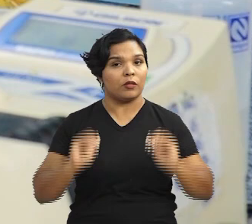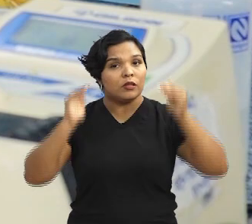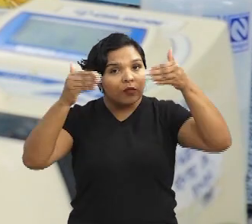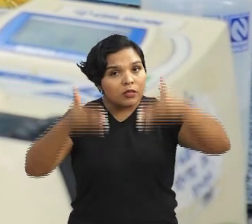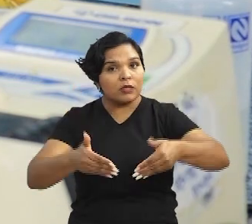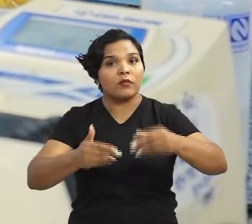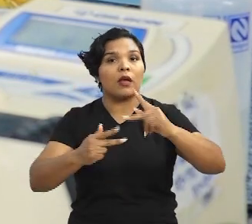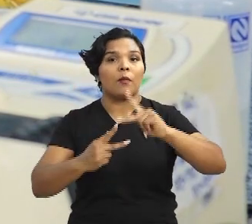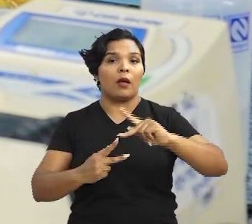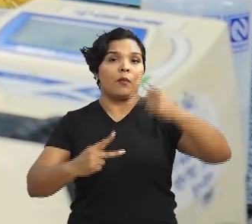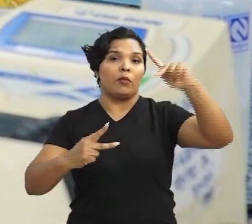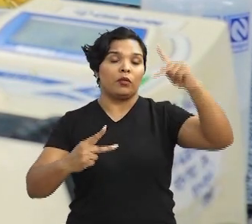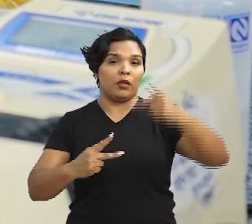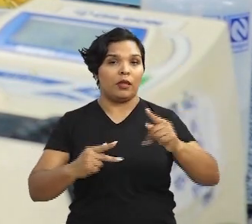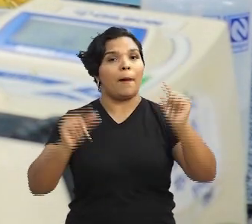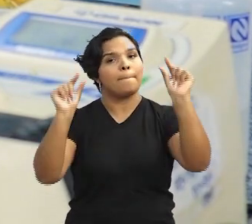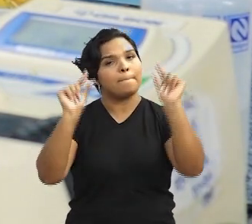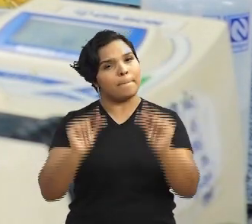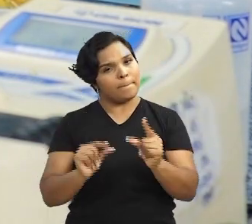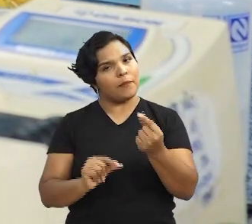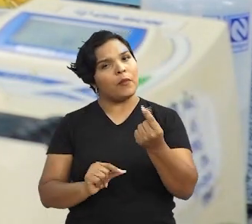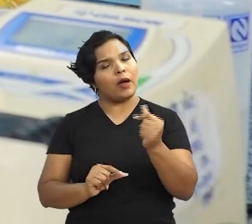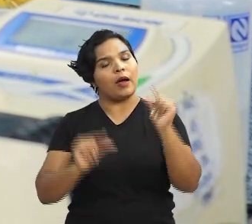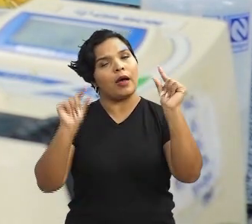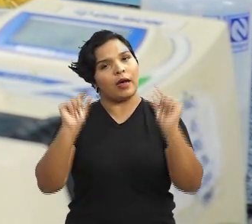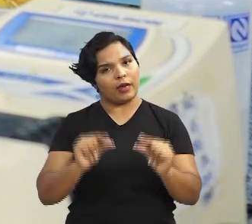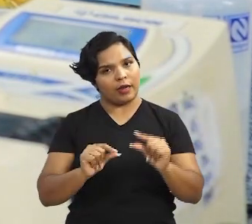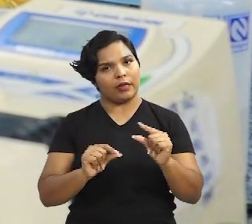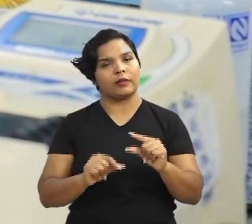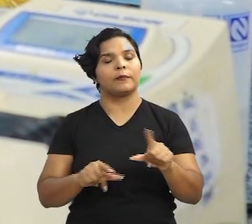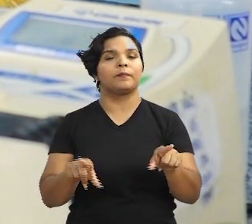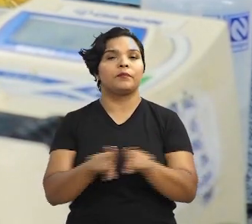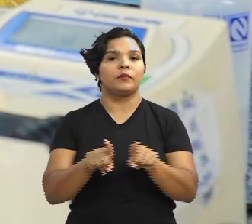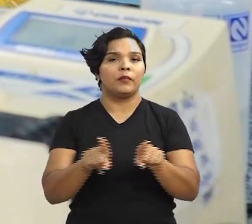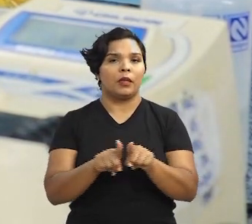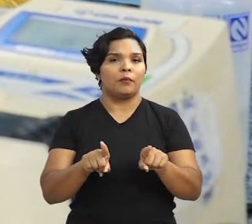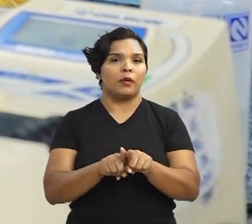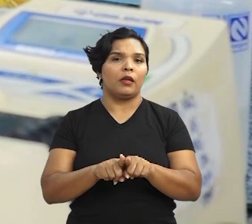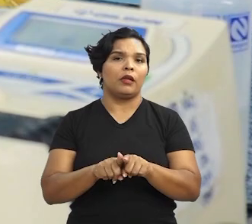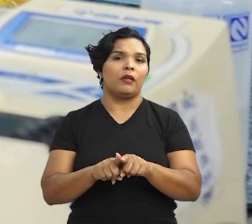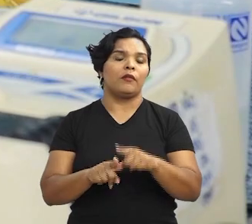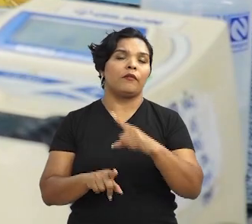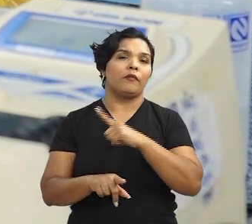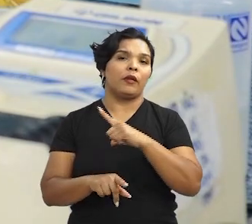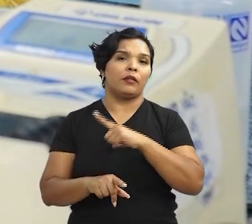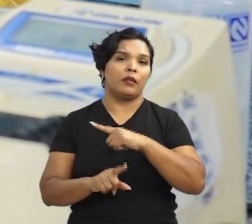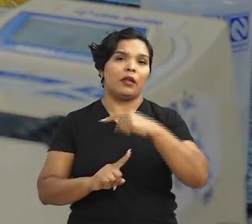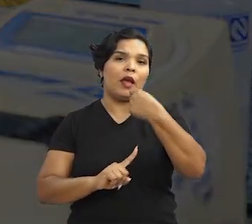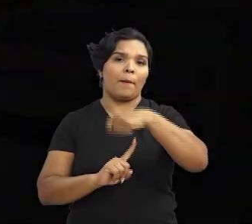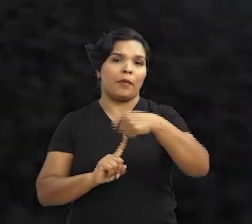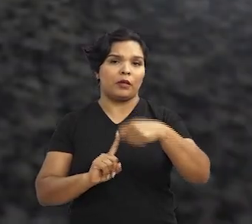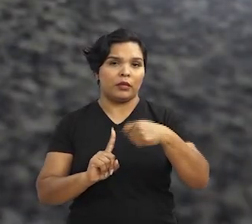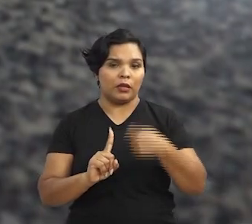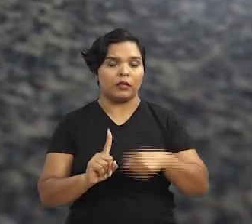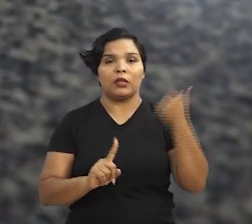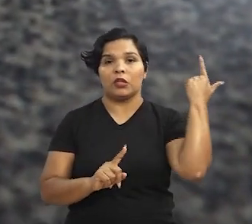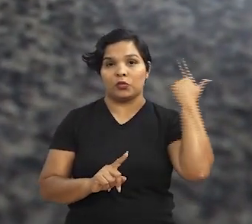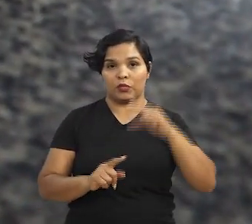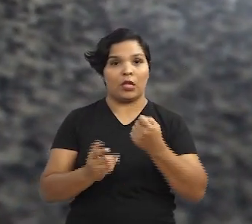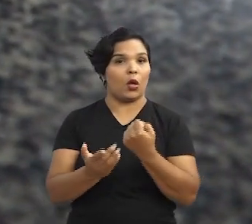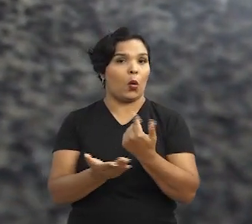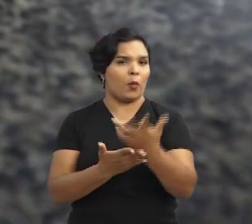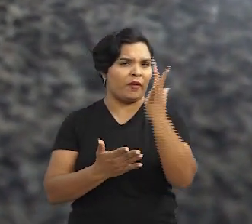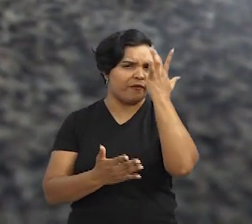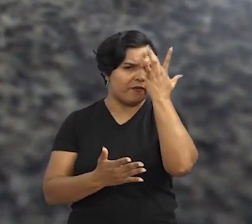purificação específica para esse tipo de proteína que seja barata, né? A gente vai ter um extrato também que é barato, que a banana é um produto